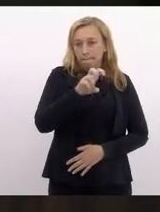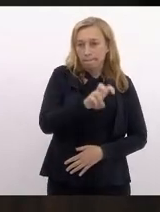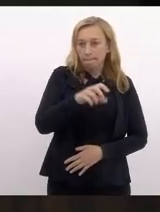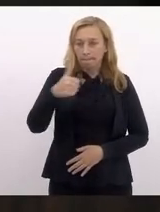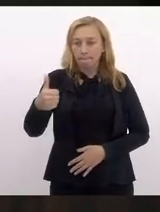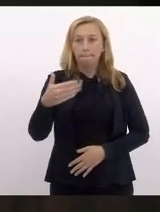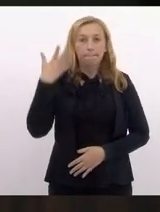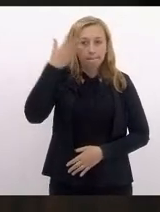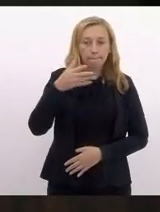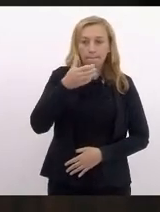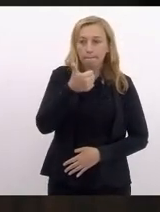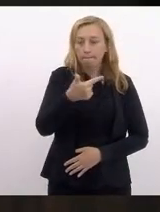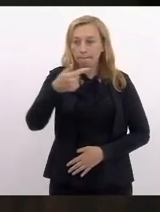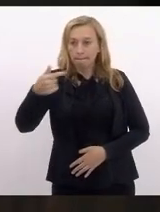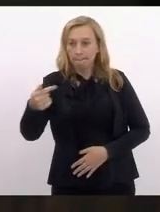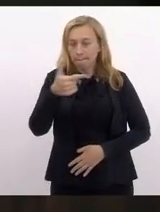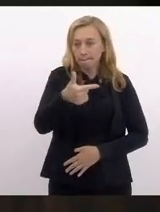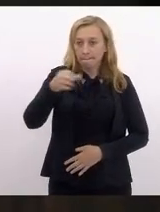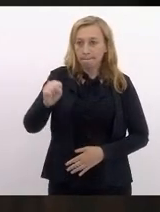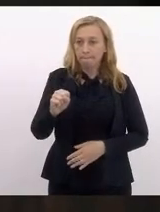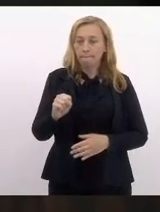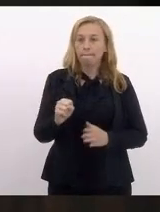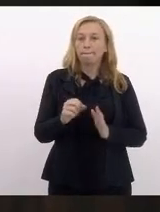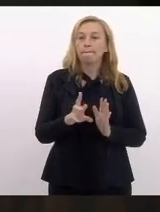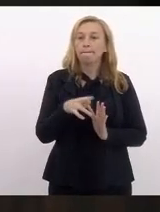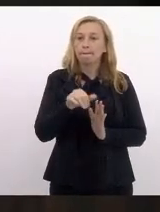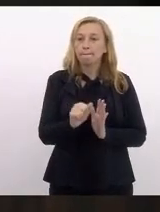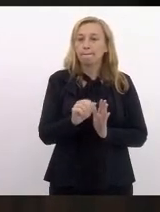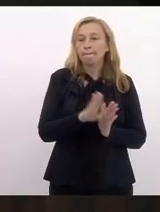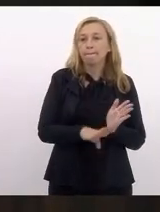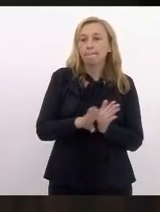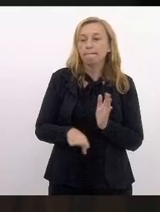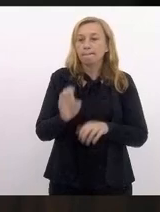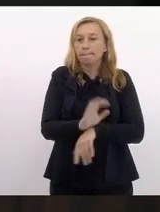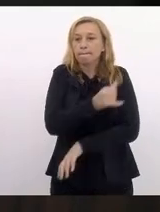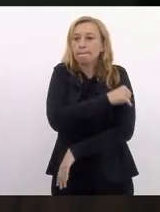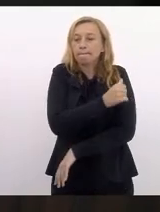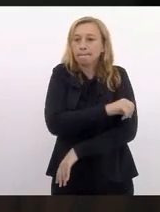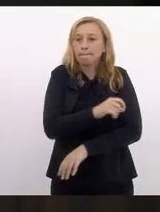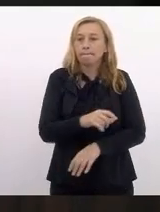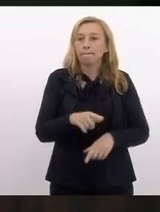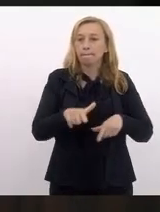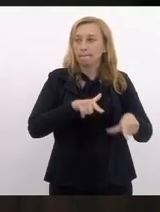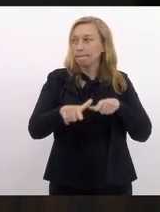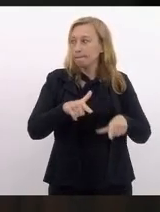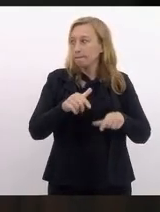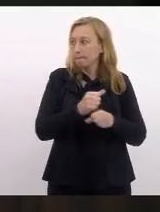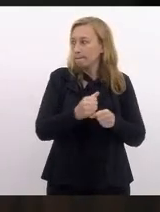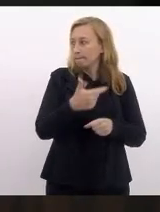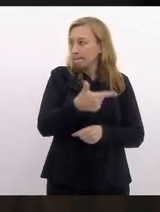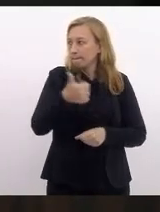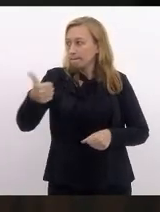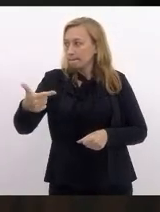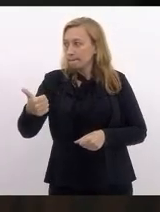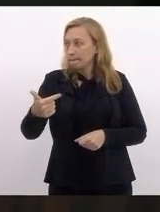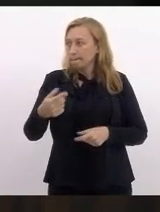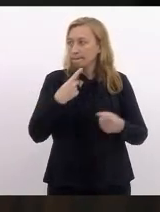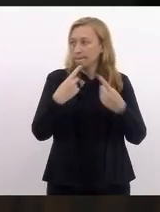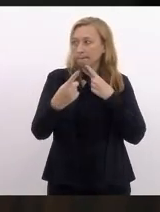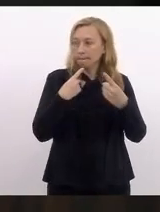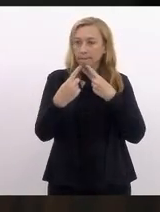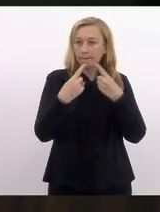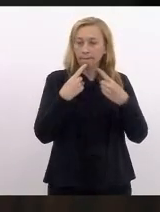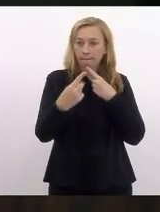Executivo mensagens 2721 estima a receita e fixa a despesa do Estado de Janeiro para o exercício financeiro de 22 em discussão